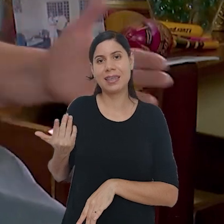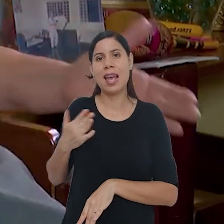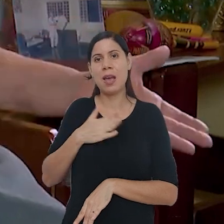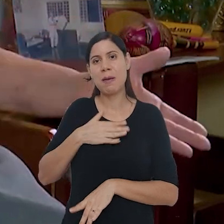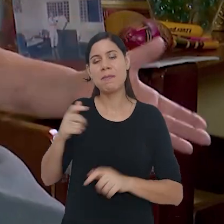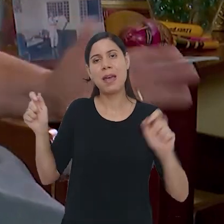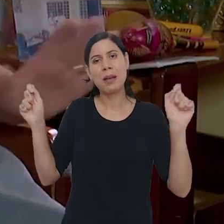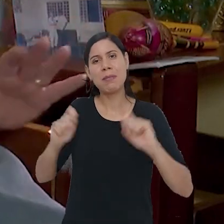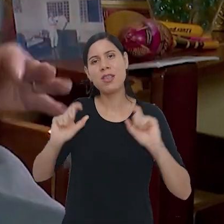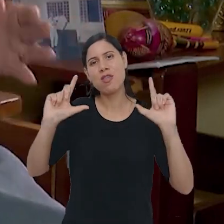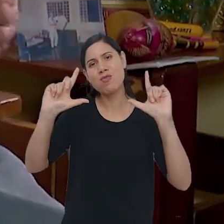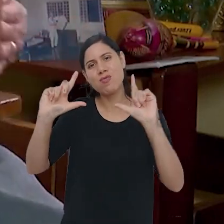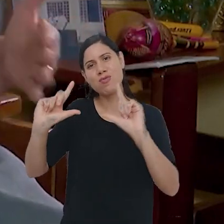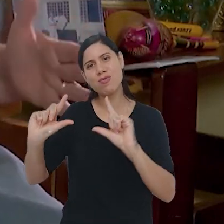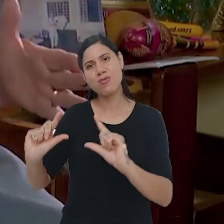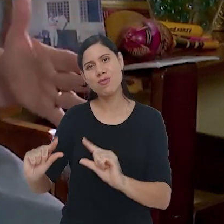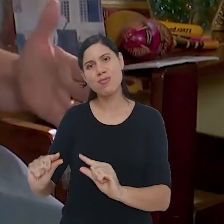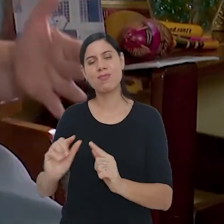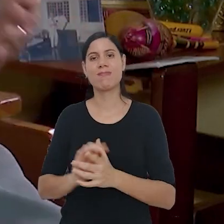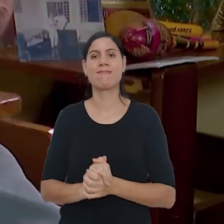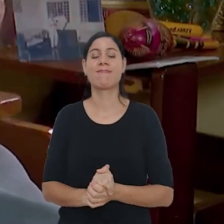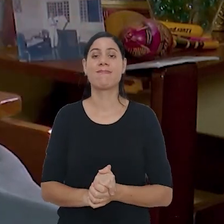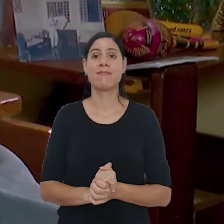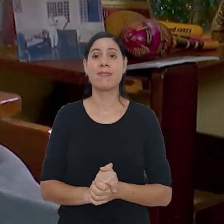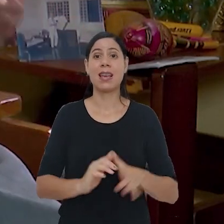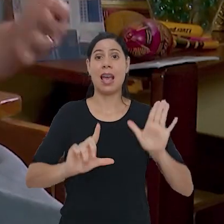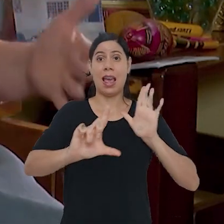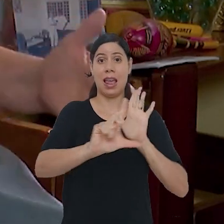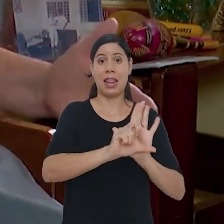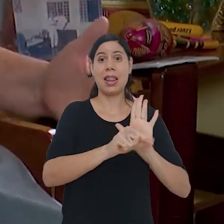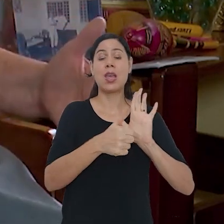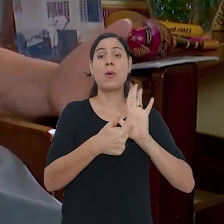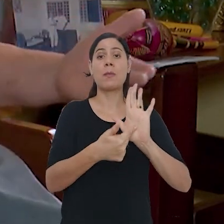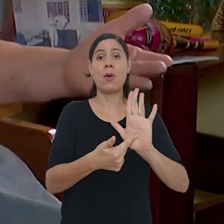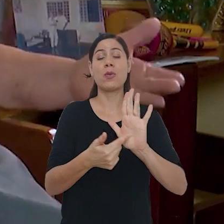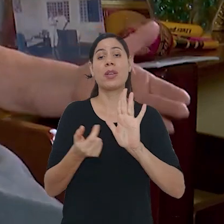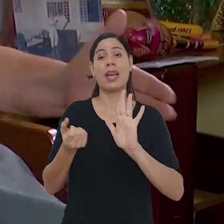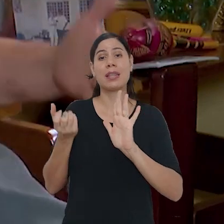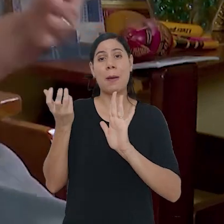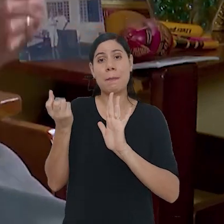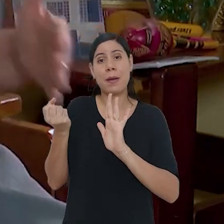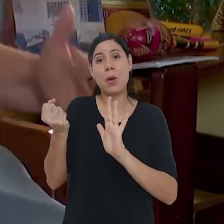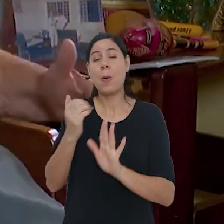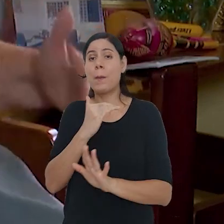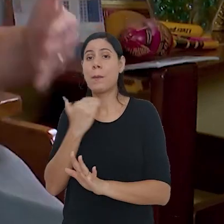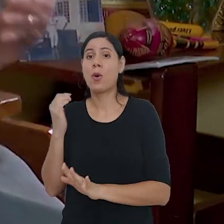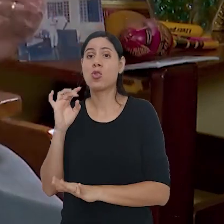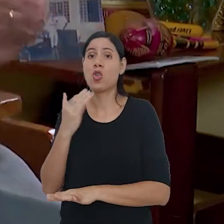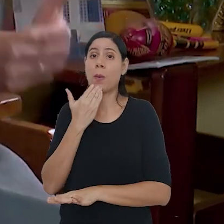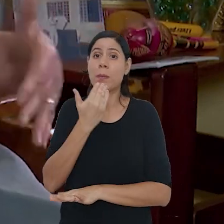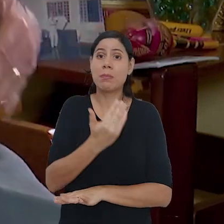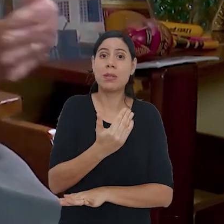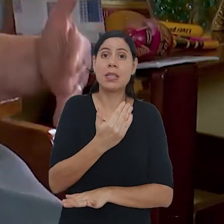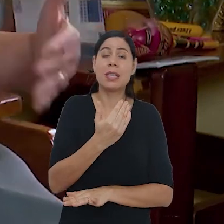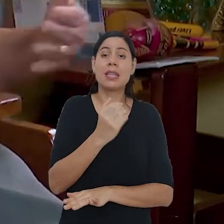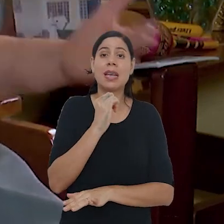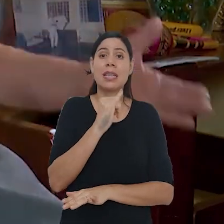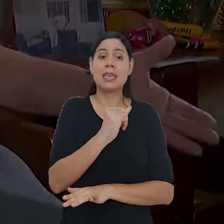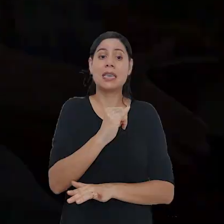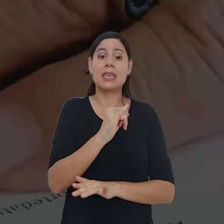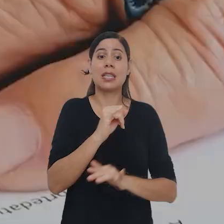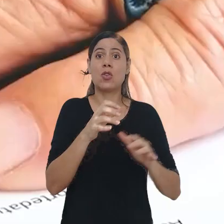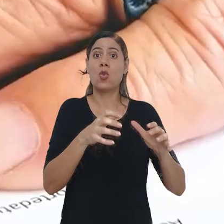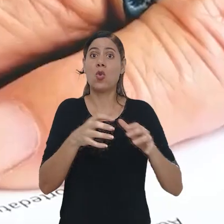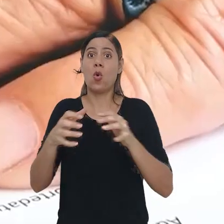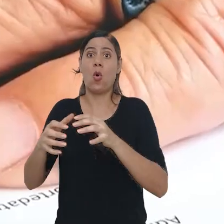mas ele foi diminuindo e a idade foi chegando, a minha capacidade também foi